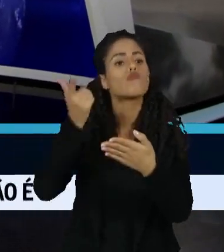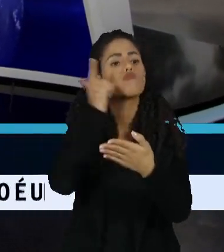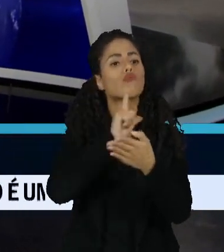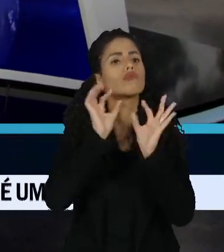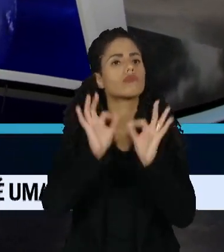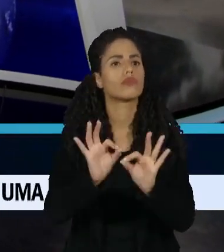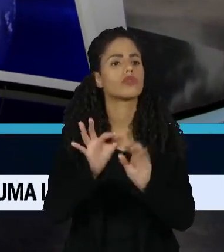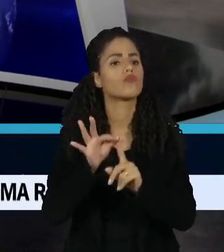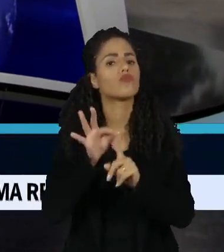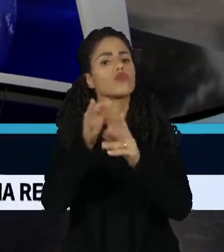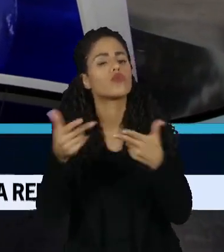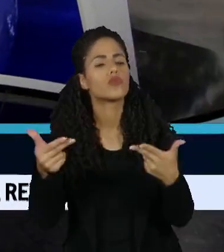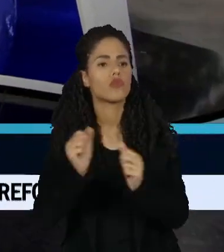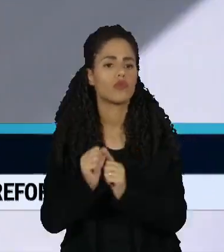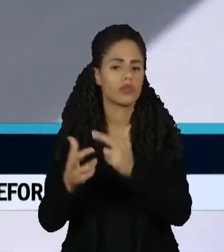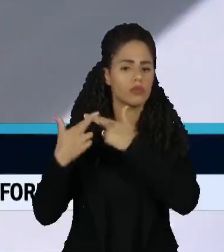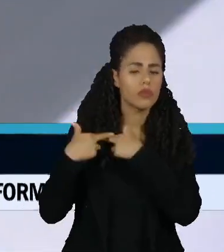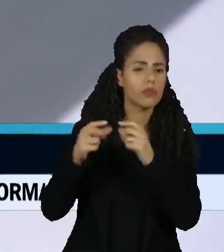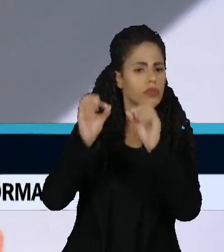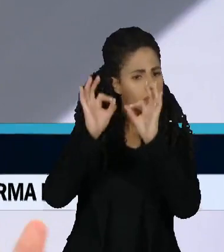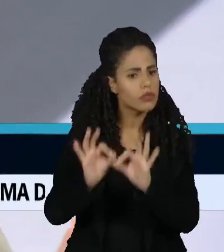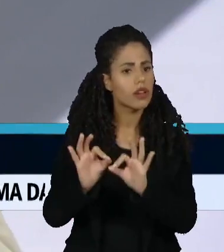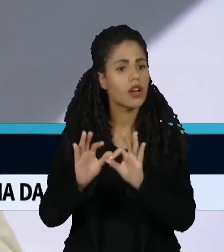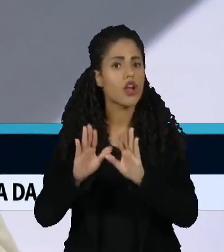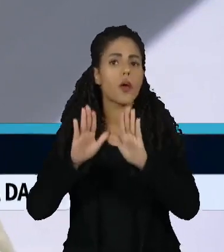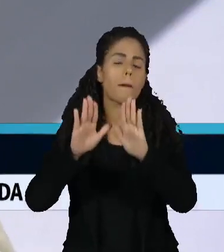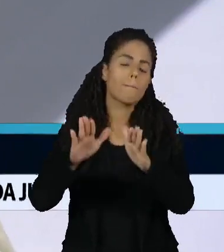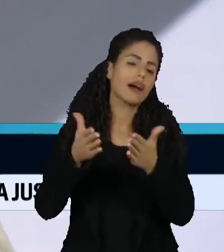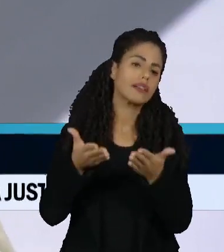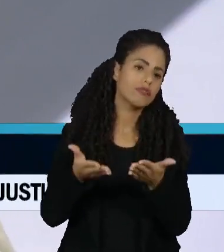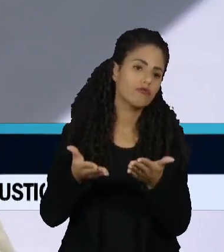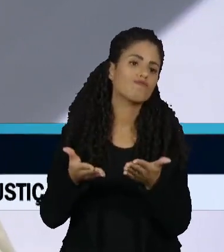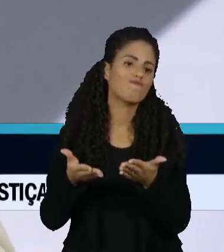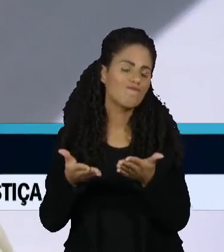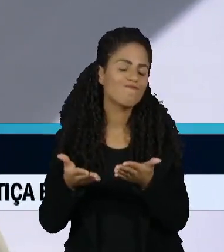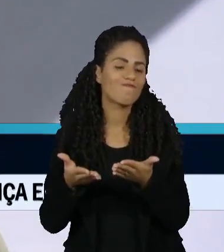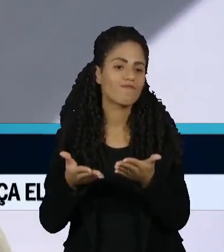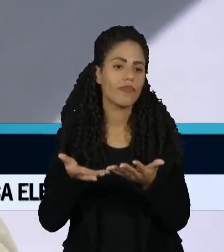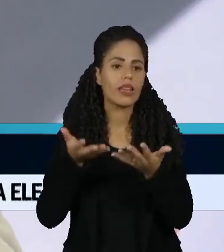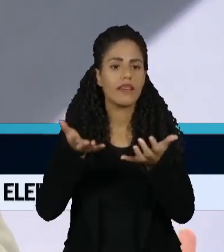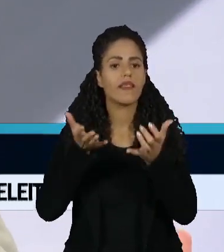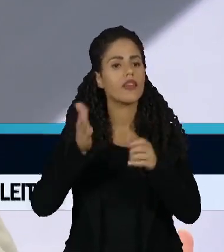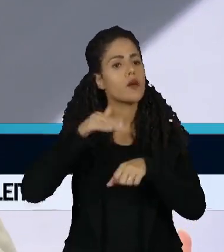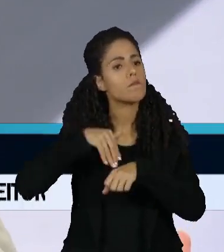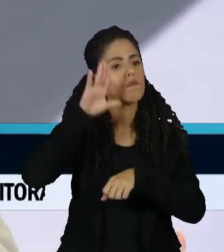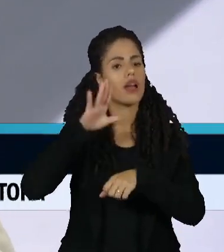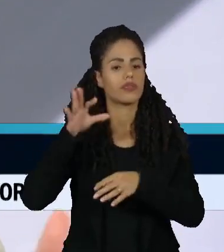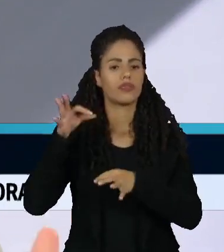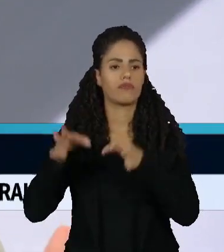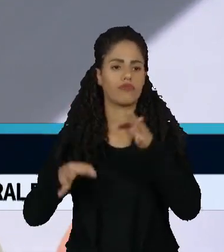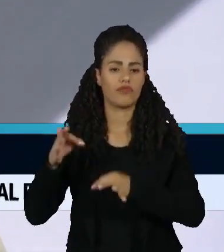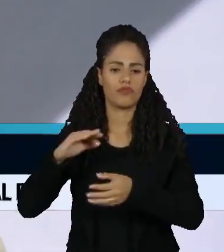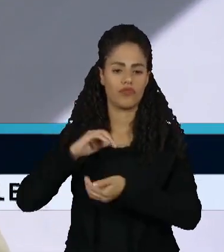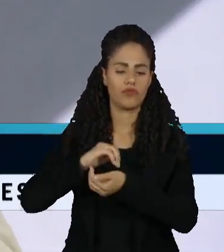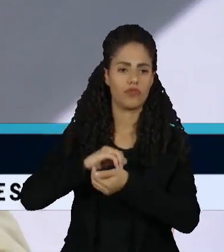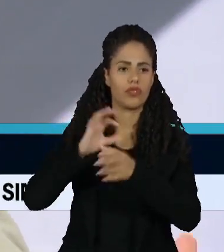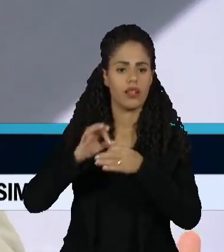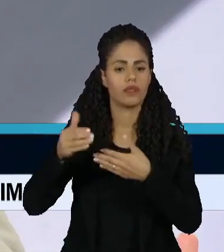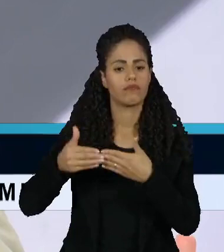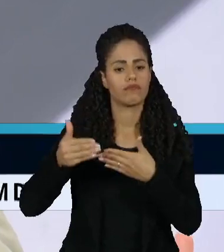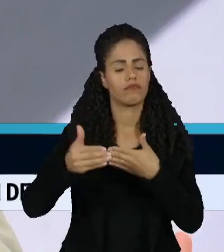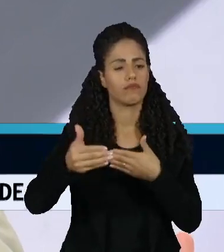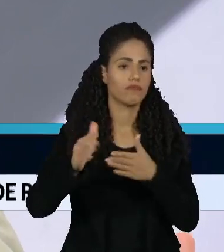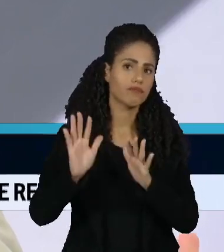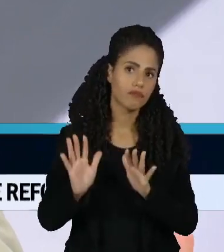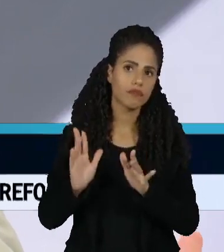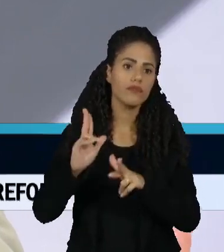apontou responsabilidades, e só que isso não teve o desdobramento que deveria ter no judiciário. Não foi adiante por causa